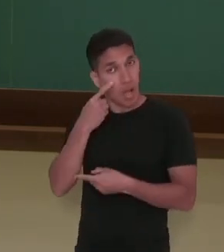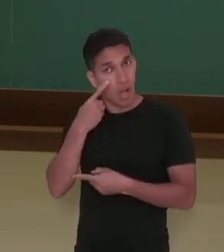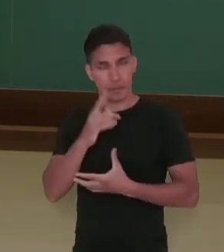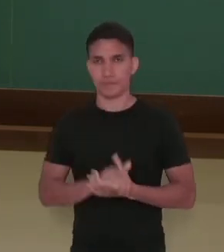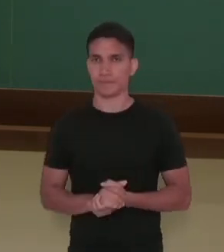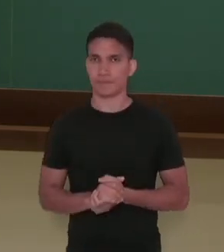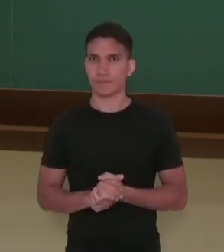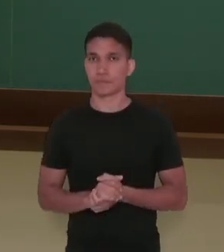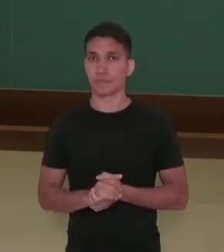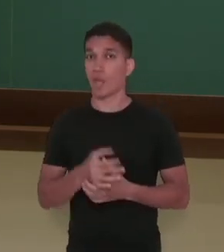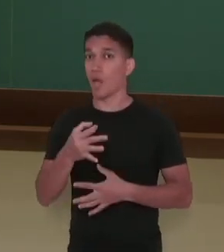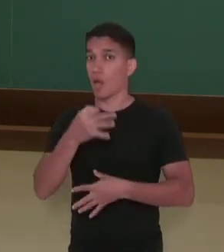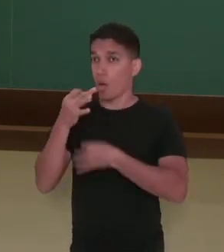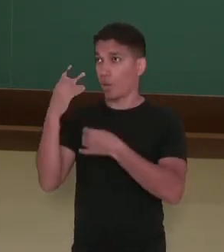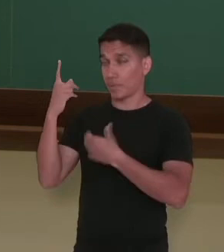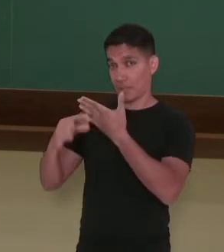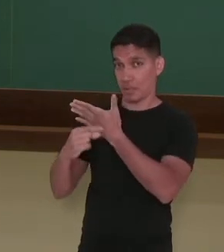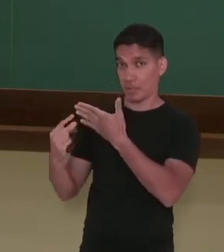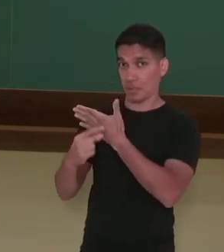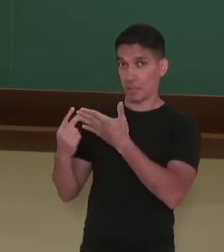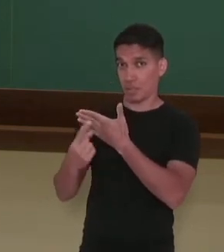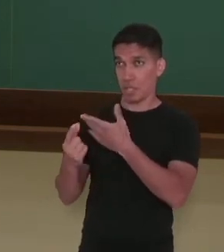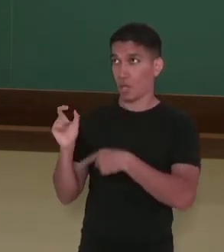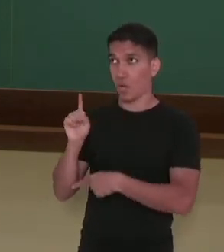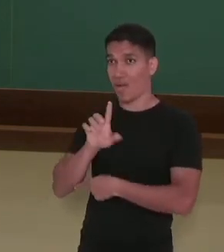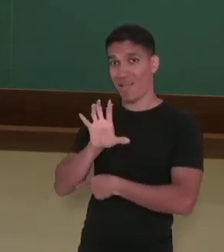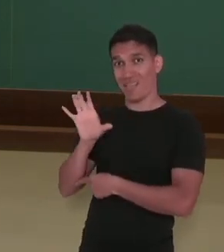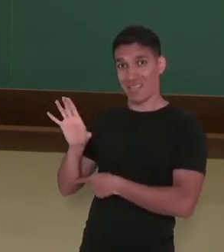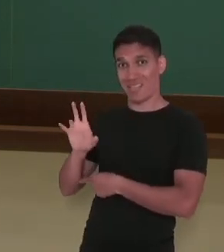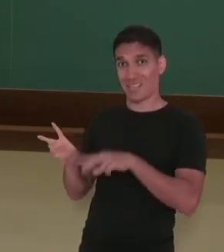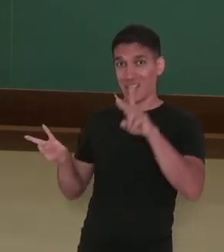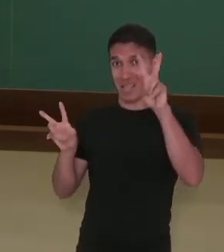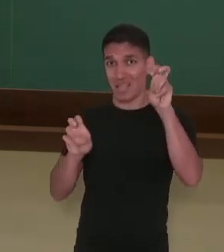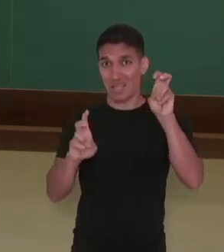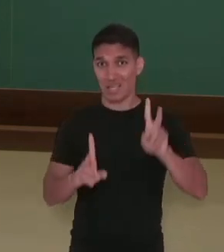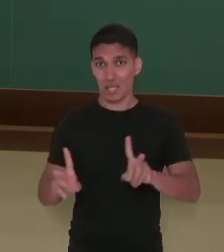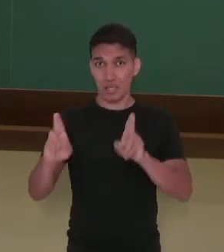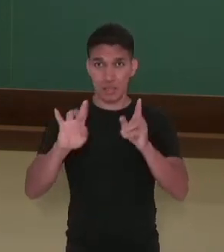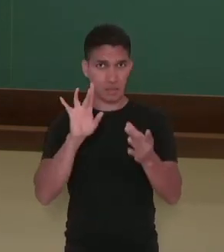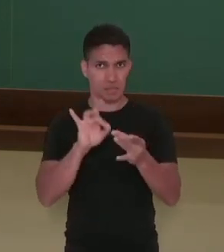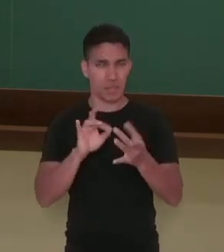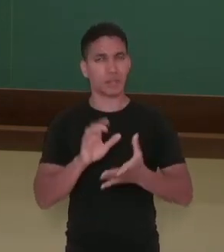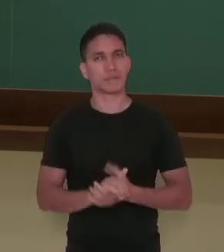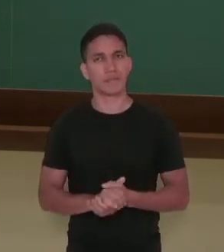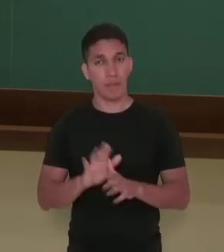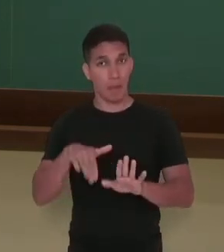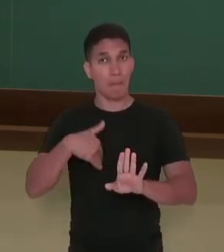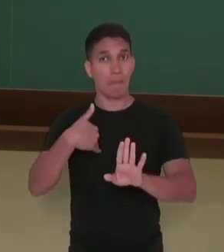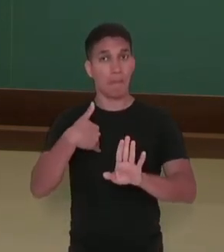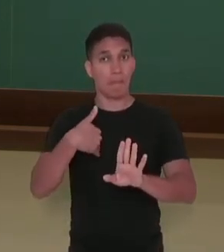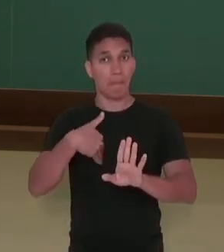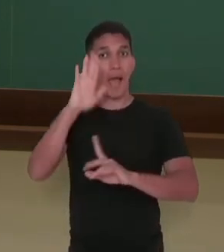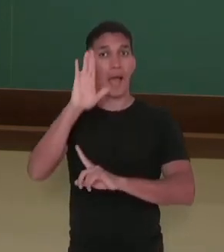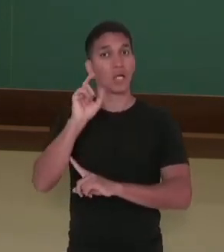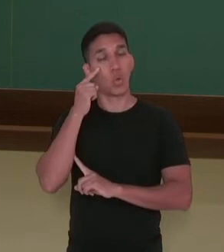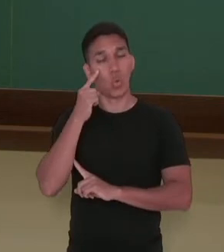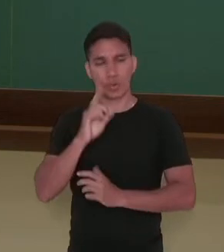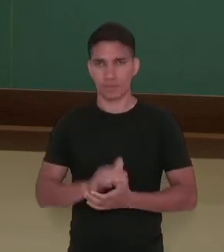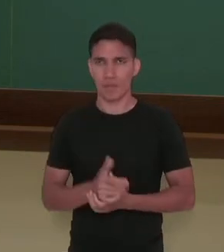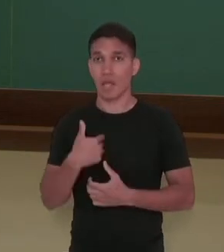a opinião do autor neste trecho específico? E mais, eu